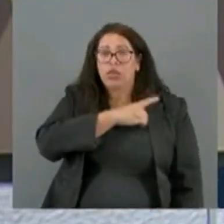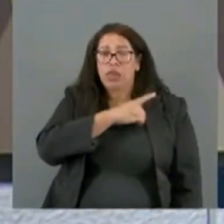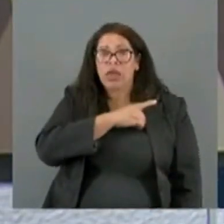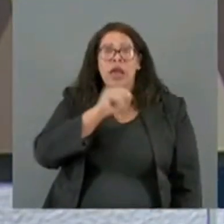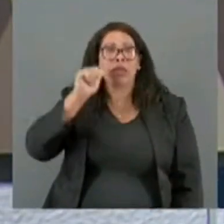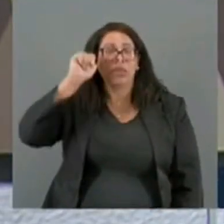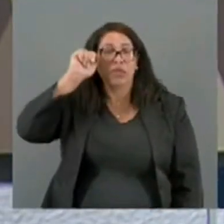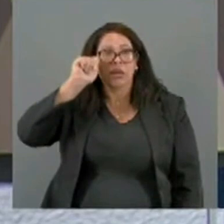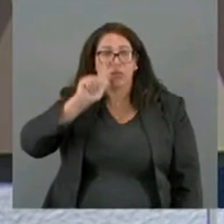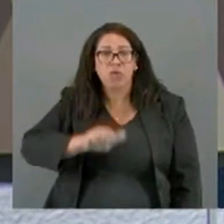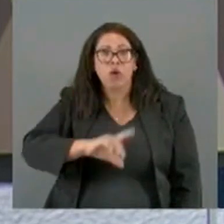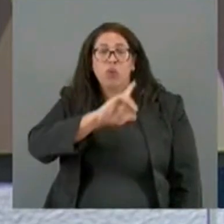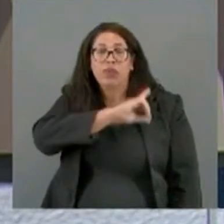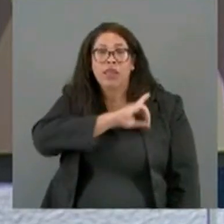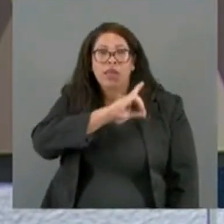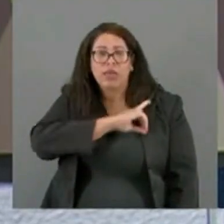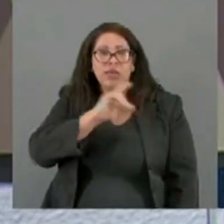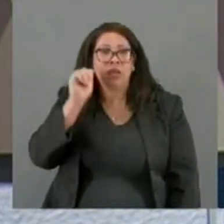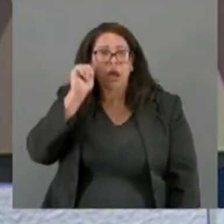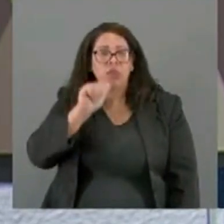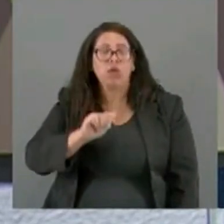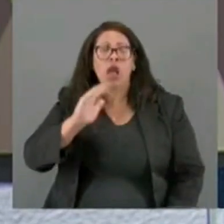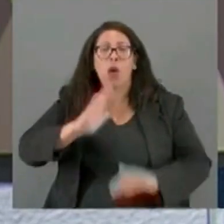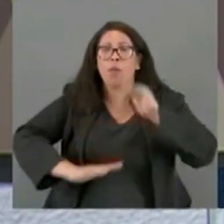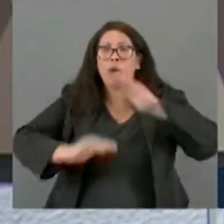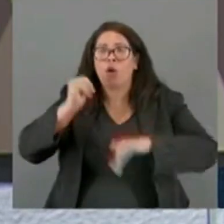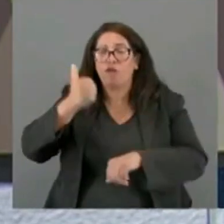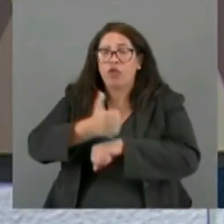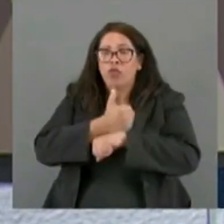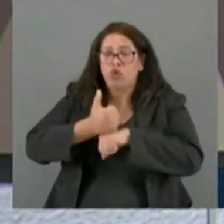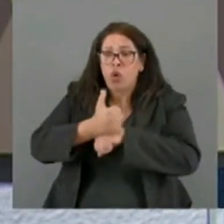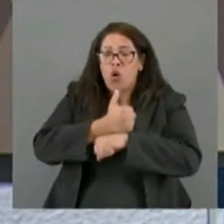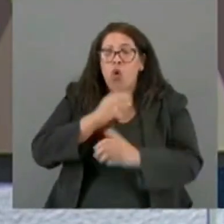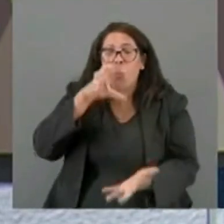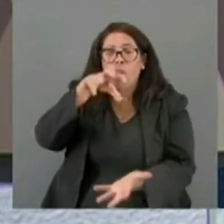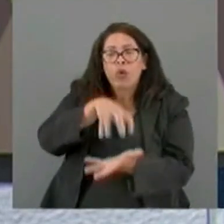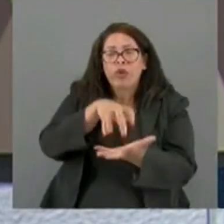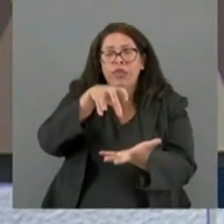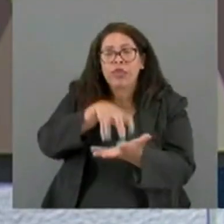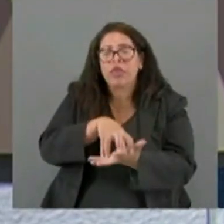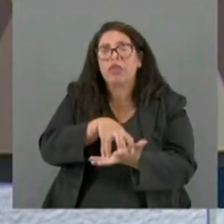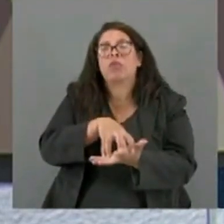mulher, com profissionais, com setores